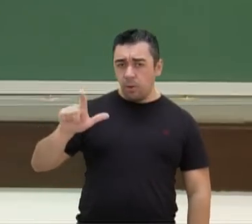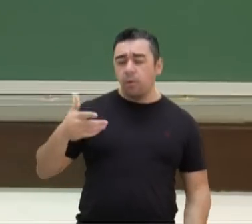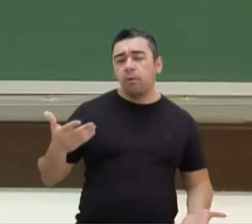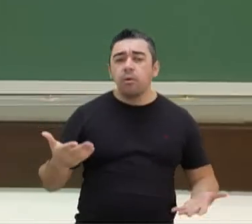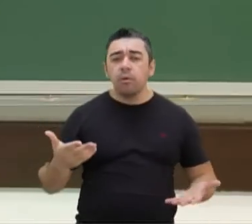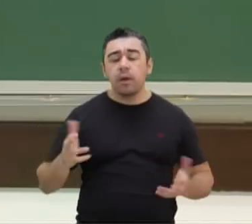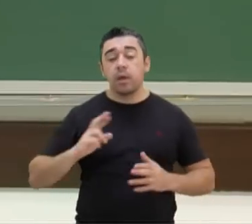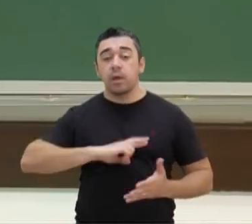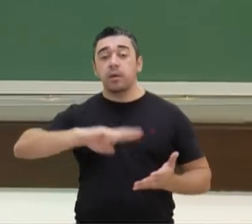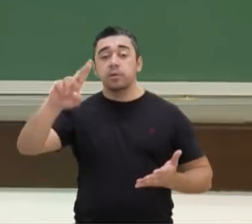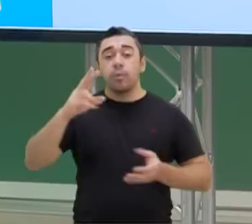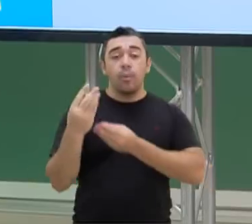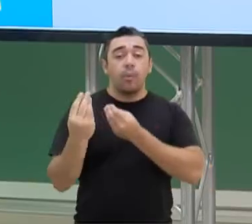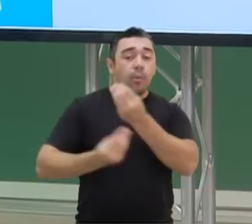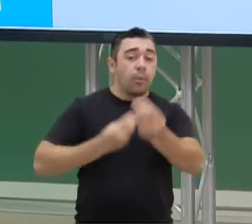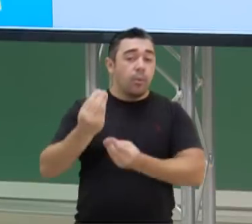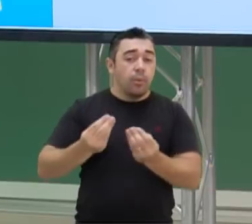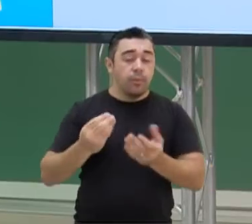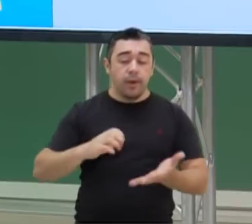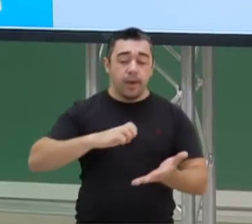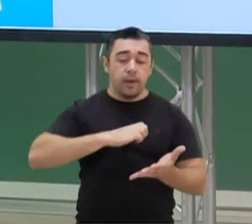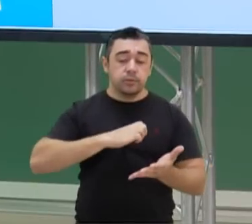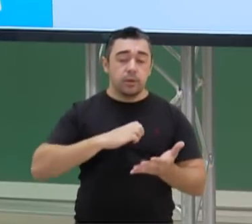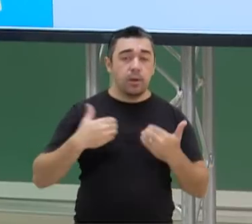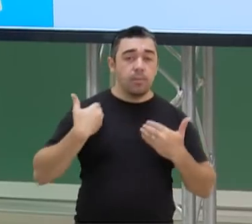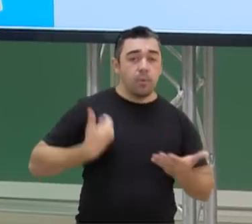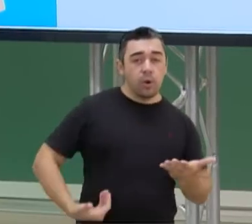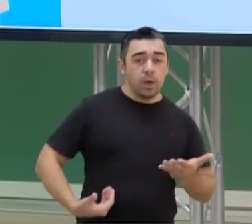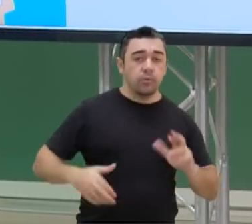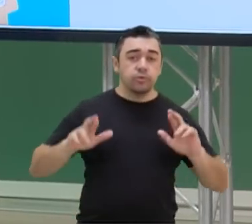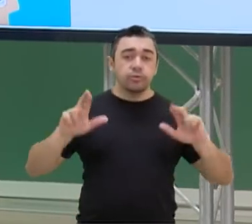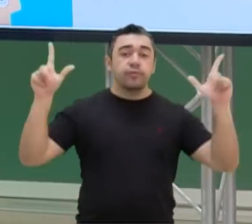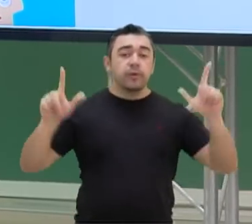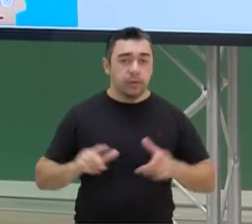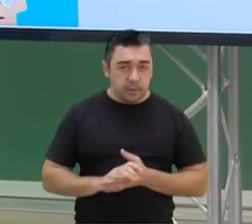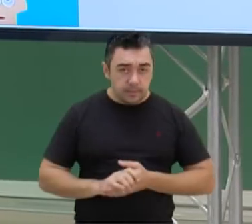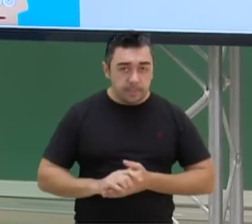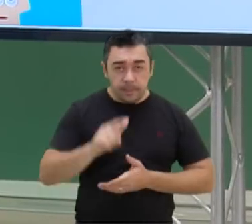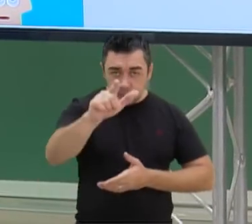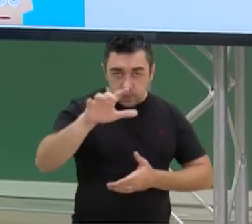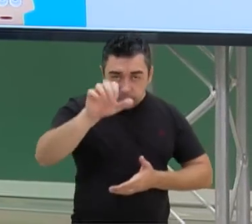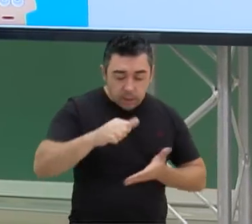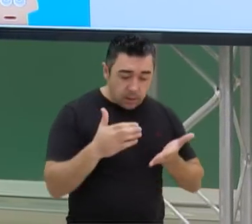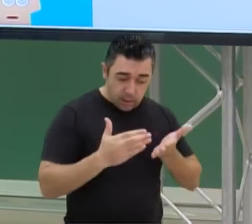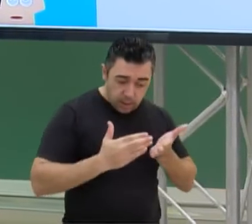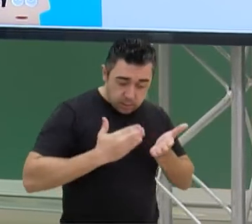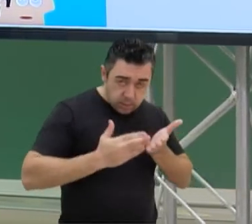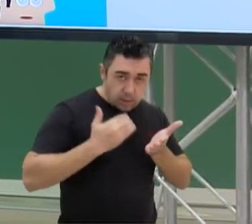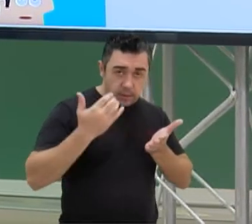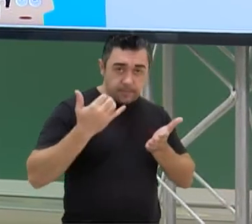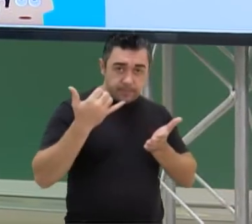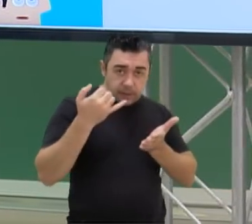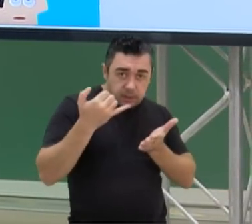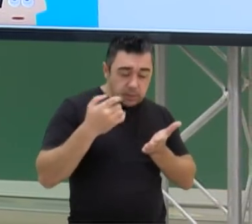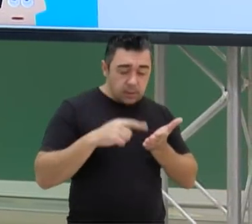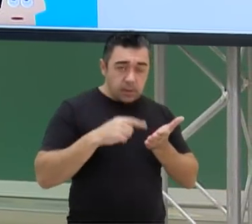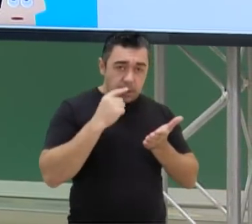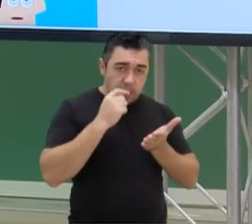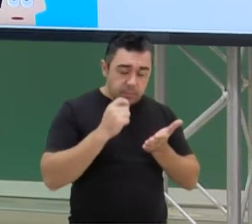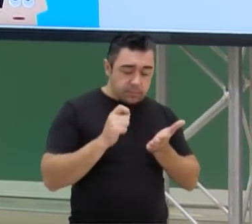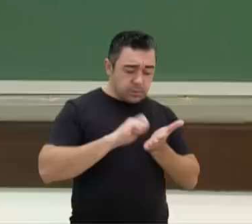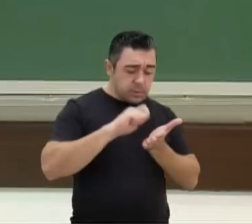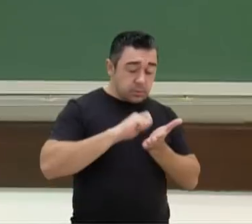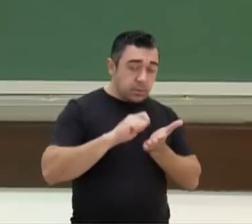essa questão da ética e da moral? Então, não esqueça de pegar o seu caderno, sua caneta e seu lápis para anotar as